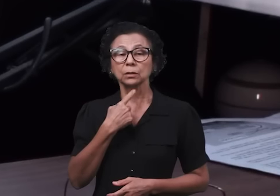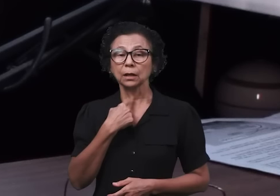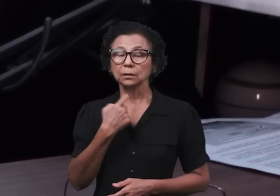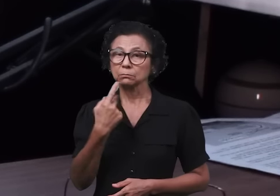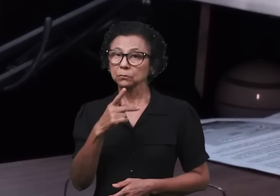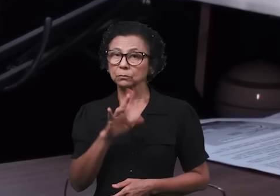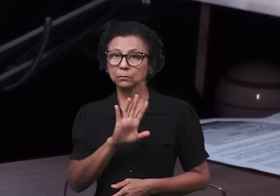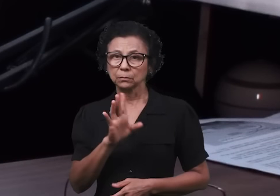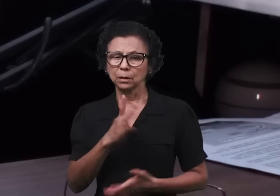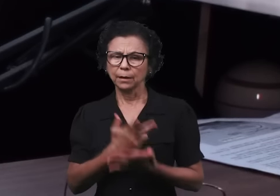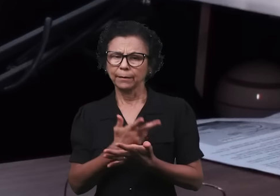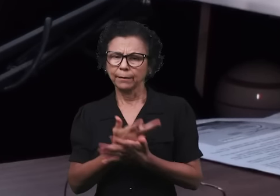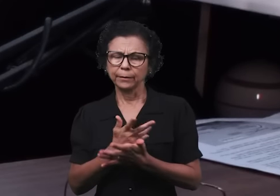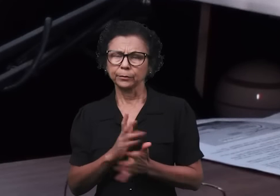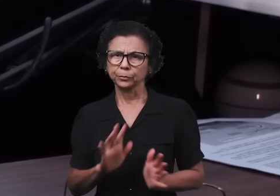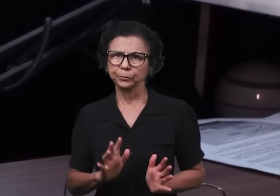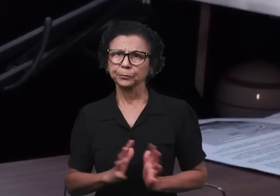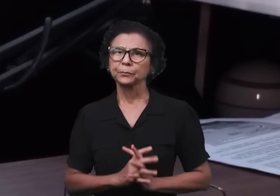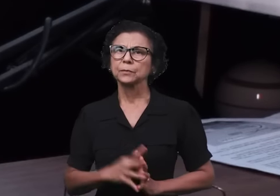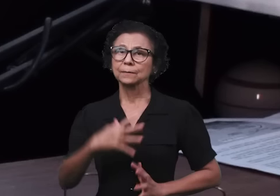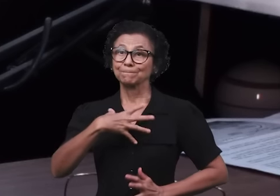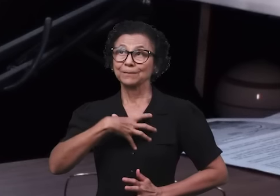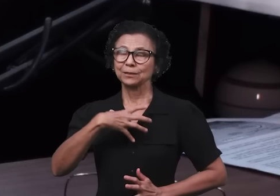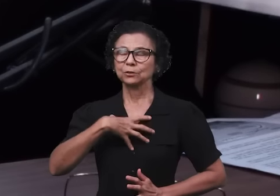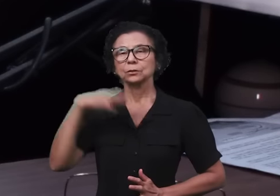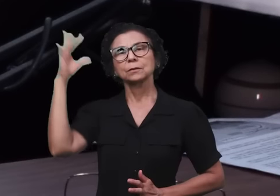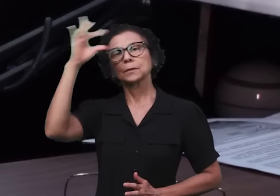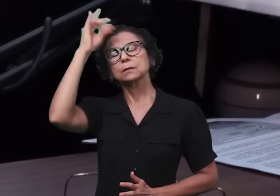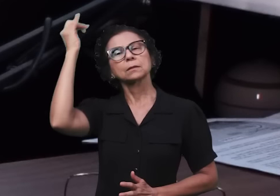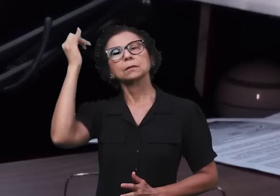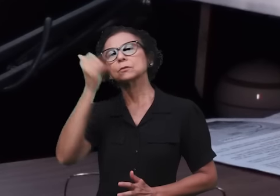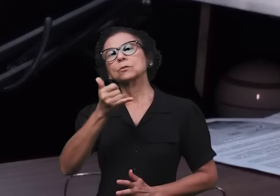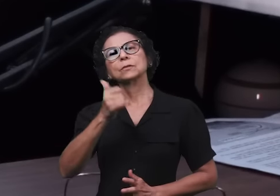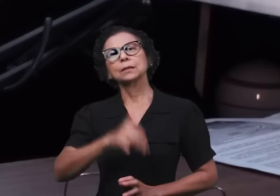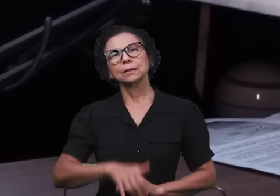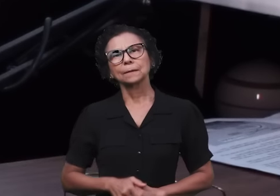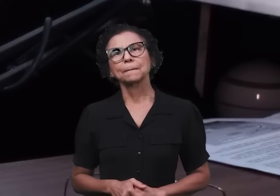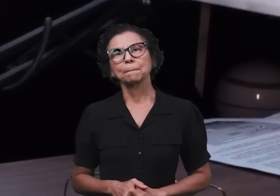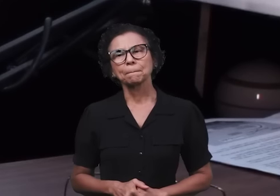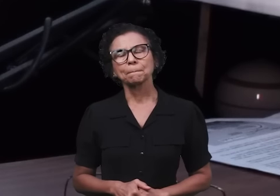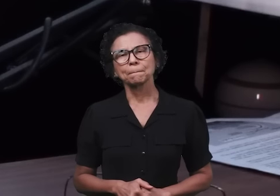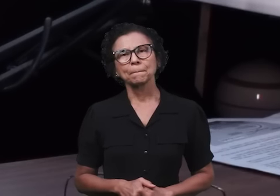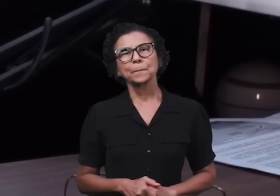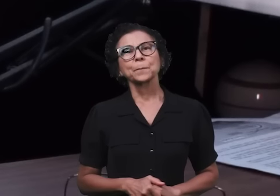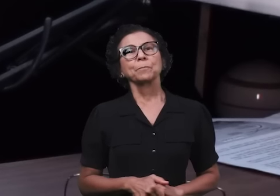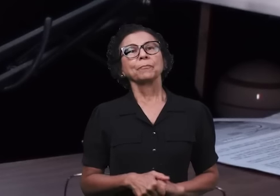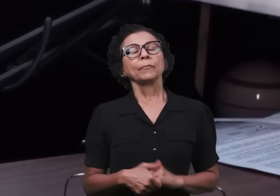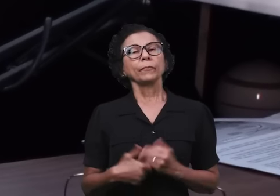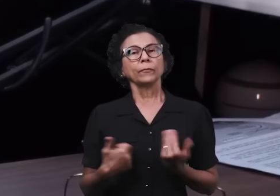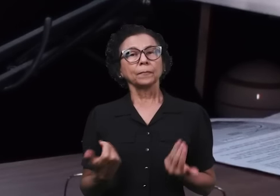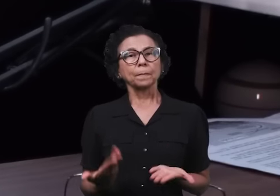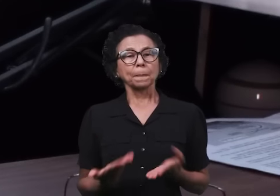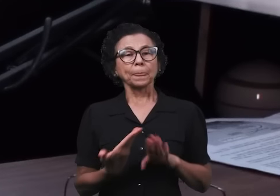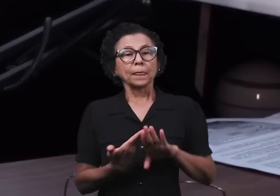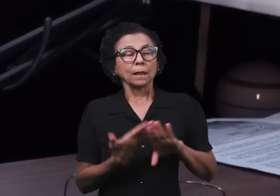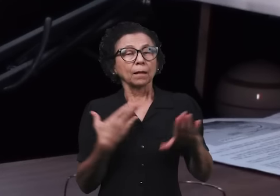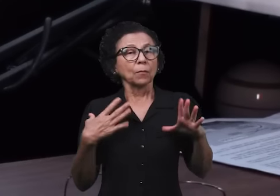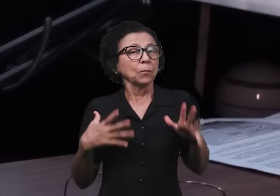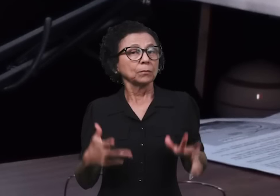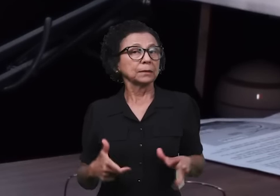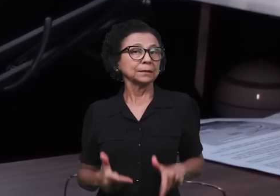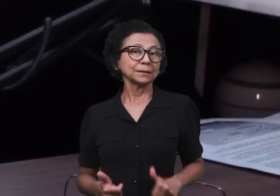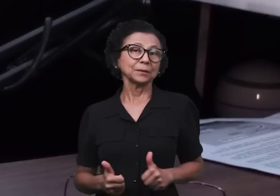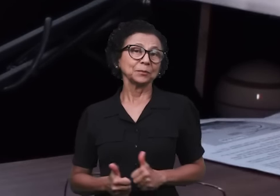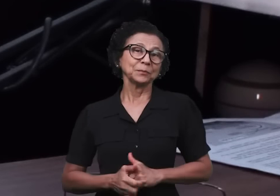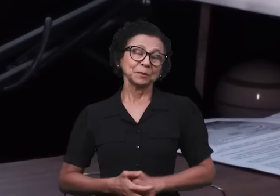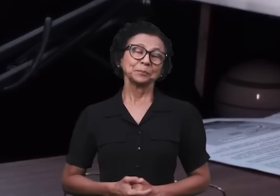a santificação está ligada a isso, é a vida em espírito. Esse é o entendimento maior de santificação, que está